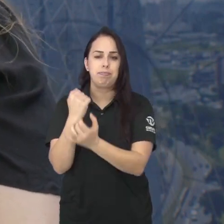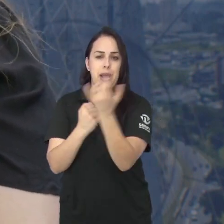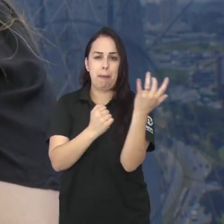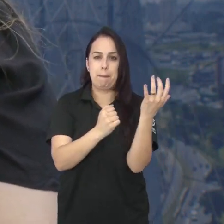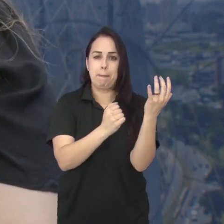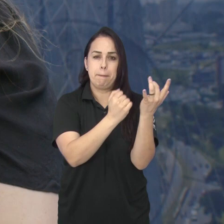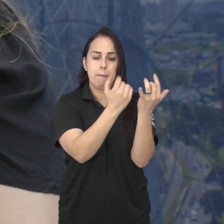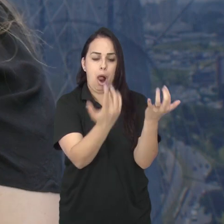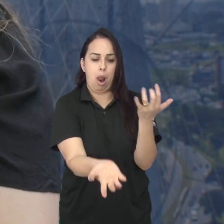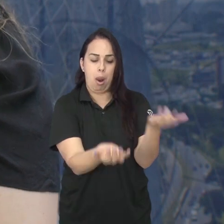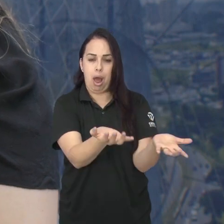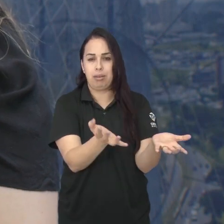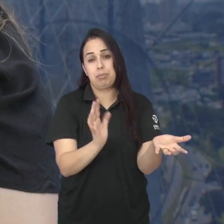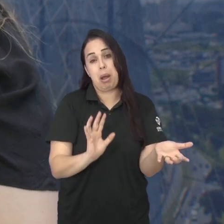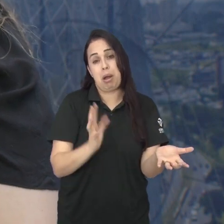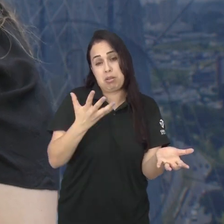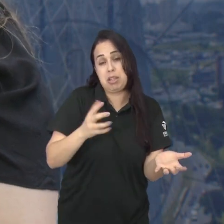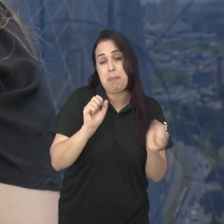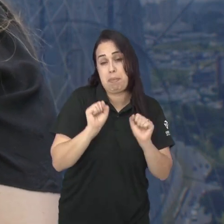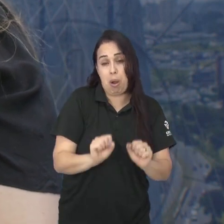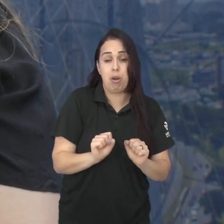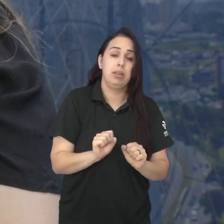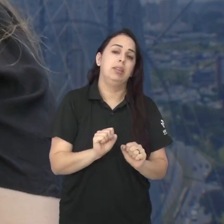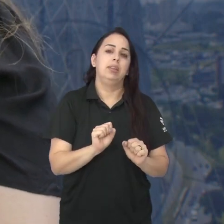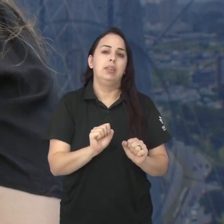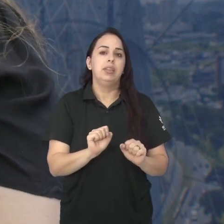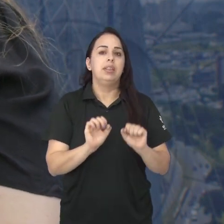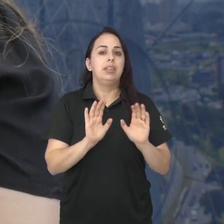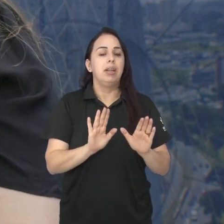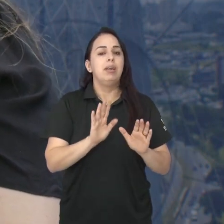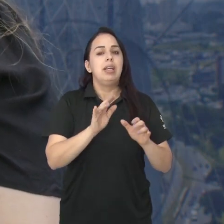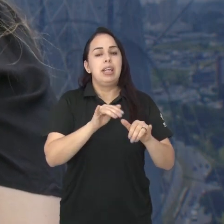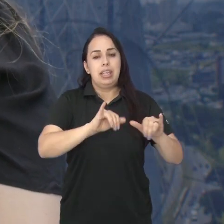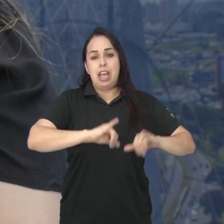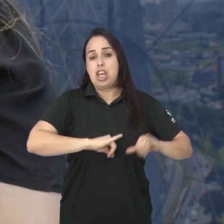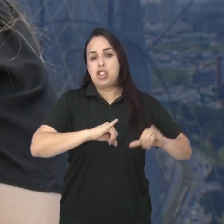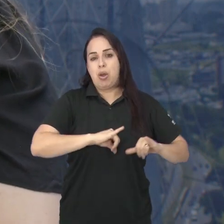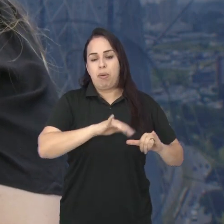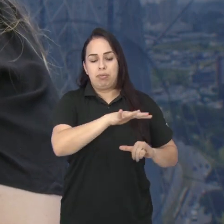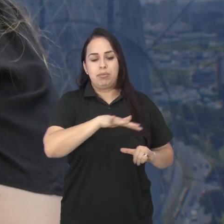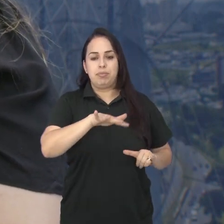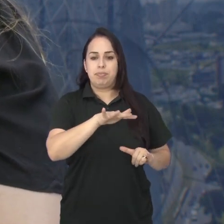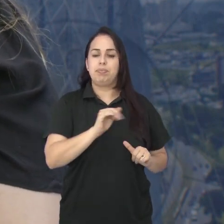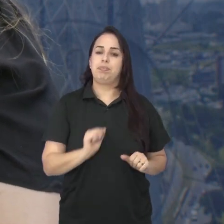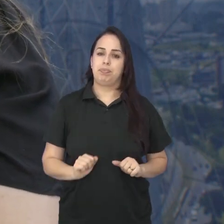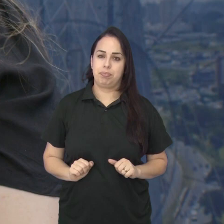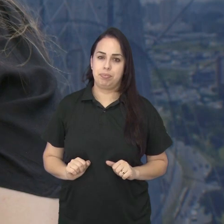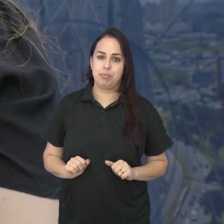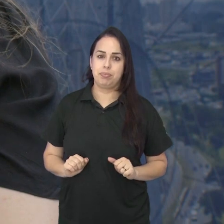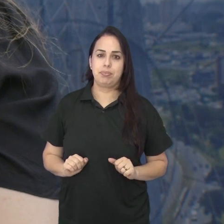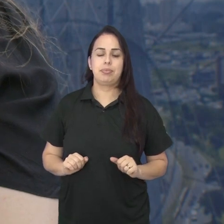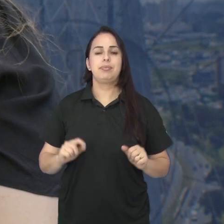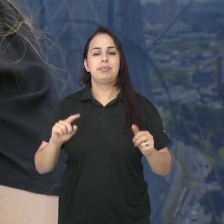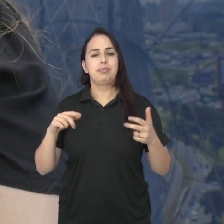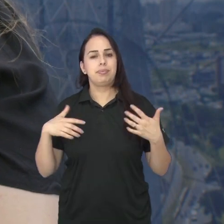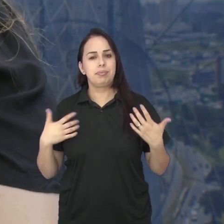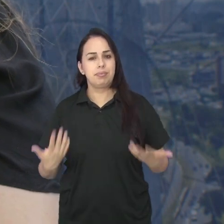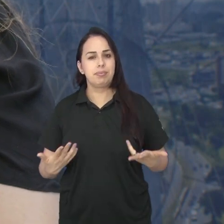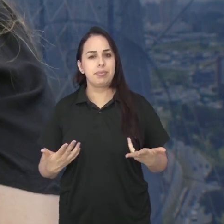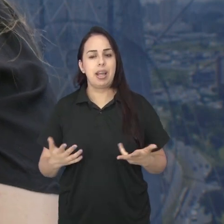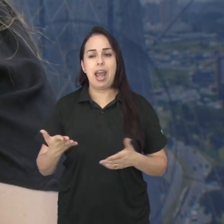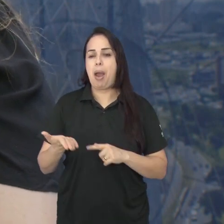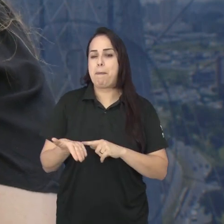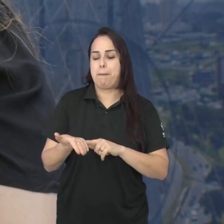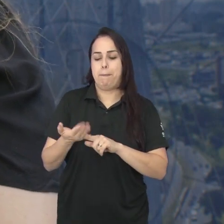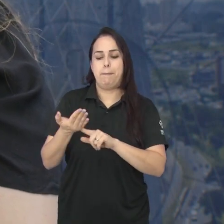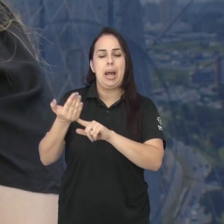lavoura, né? De algum tipo de plantação que sofre com essa parte, né, de granizo. Então, assim, é toda